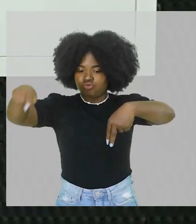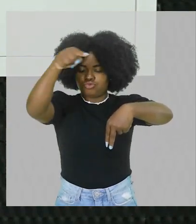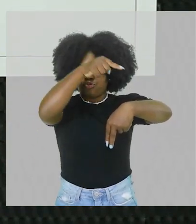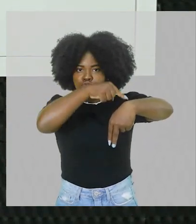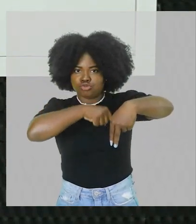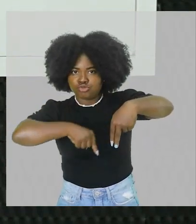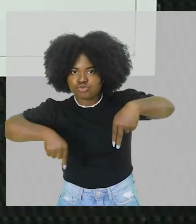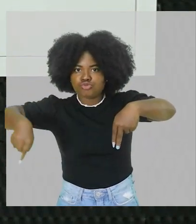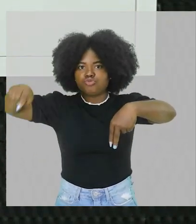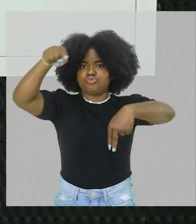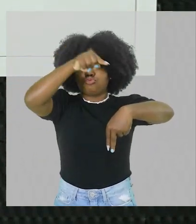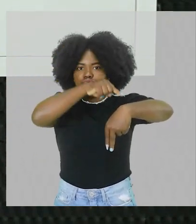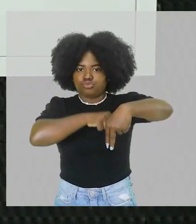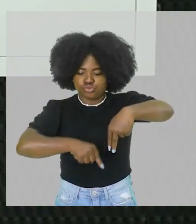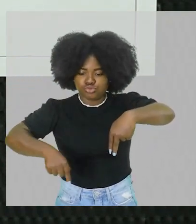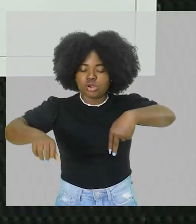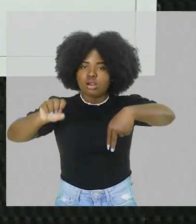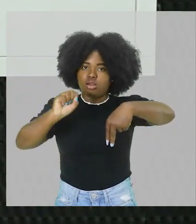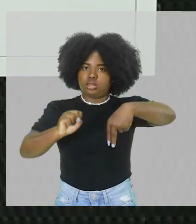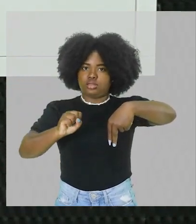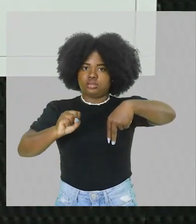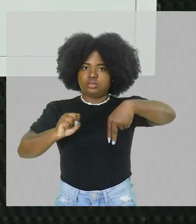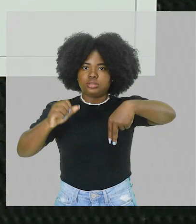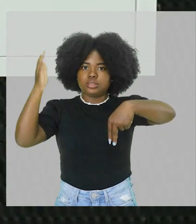o ímã, para ele atrair um metal, ele não